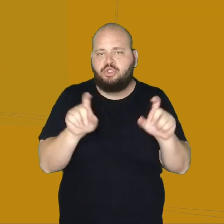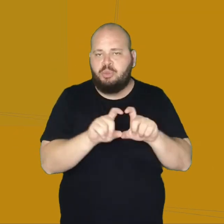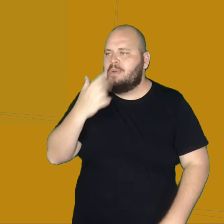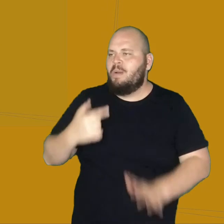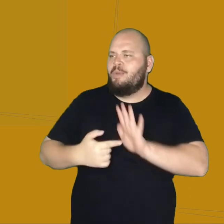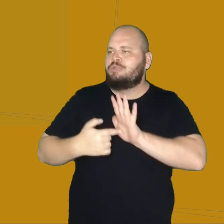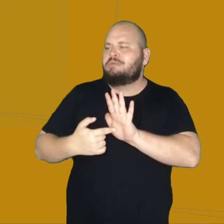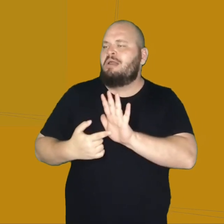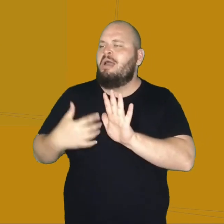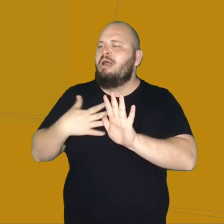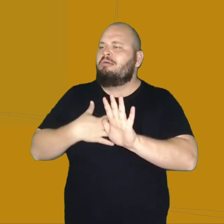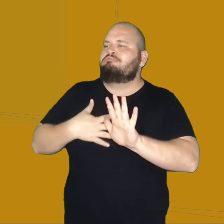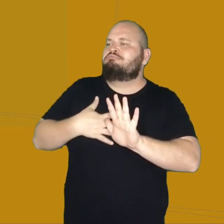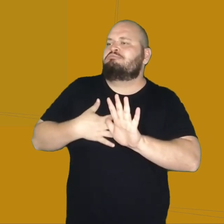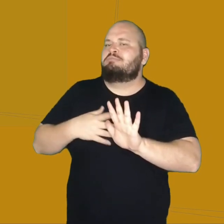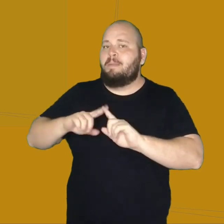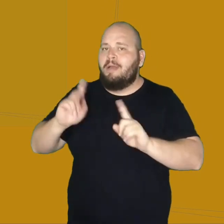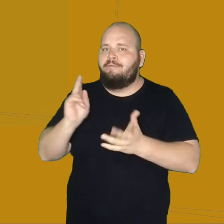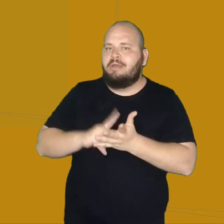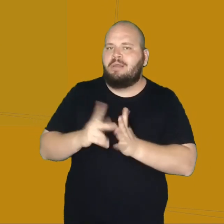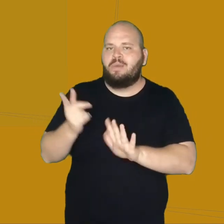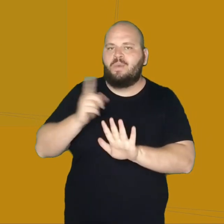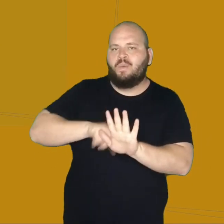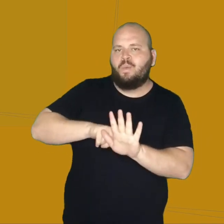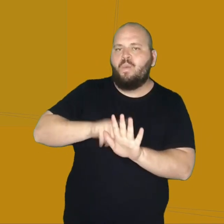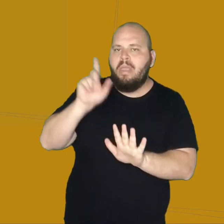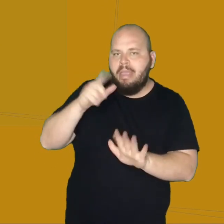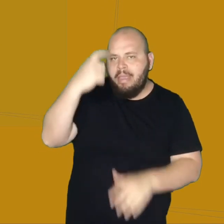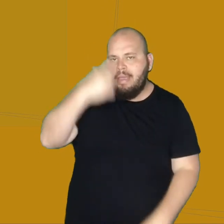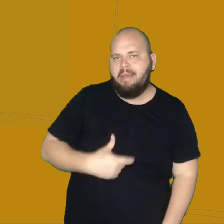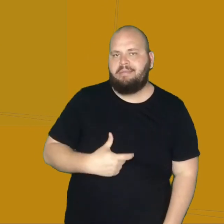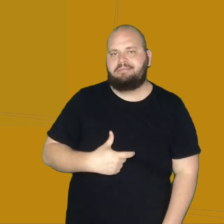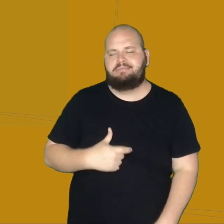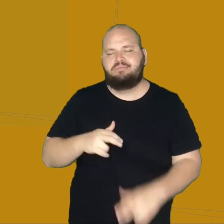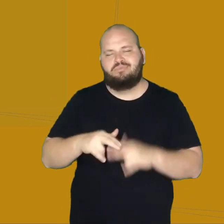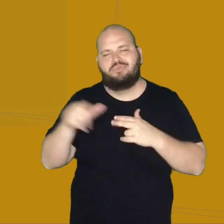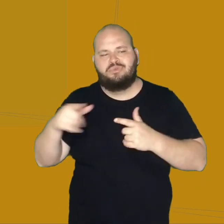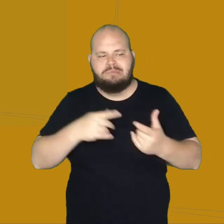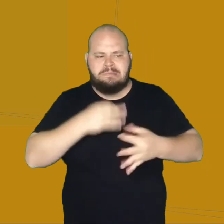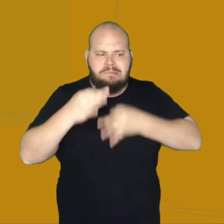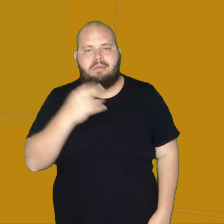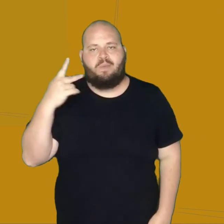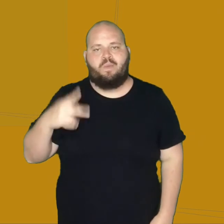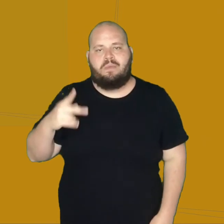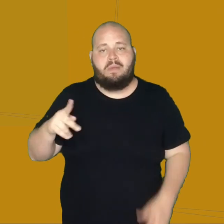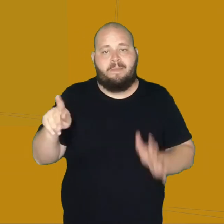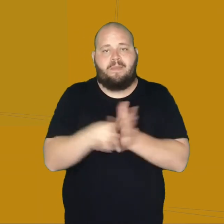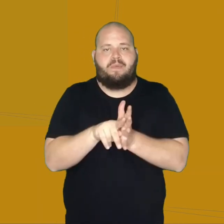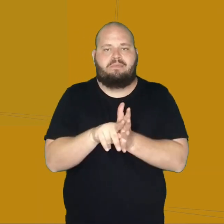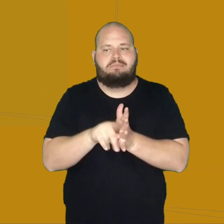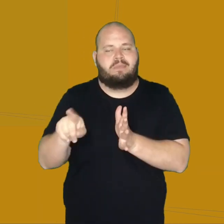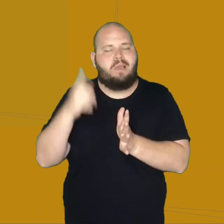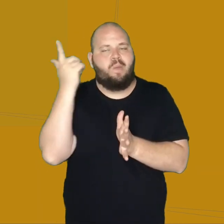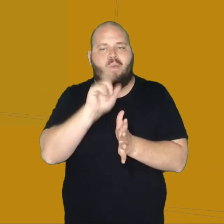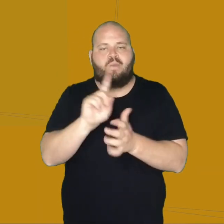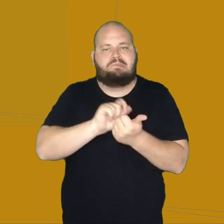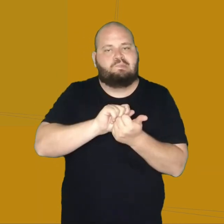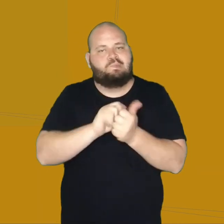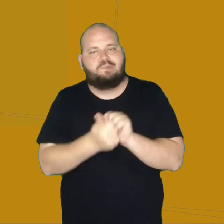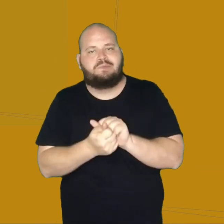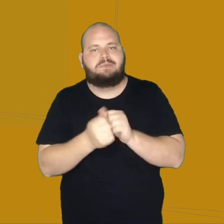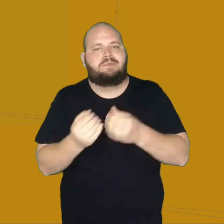lemos: "Sim, leitor amado, vamos entrar em plena patologia". Como a Sofia disse no episódio sobre o